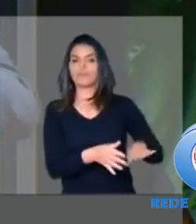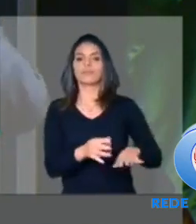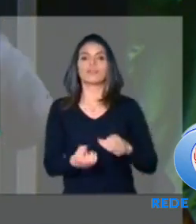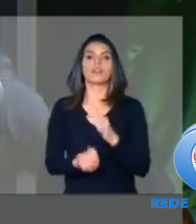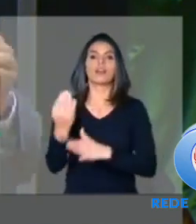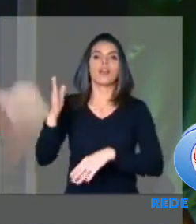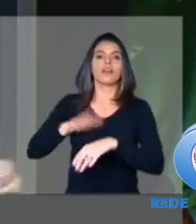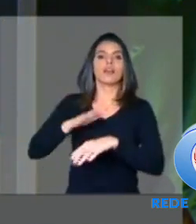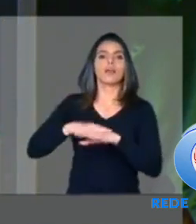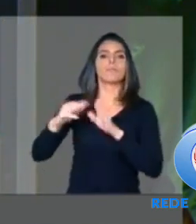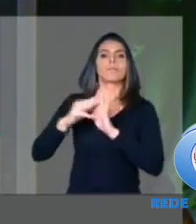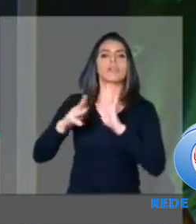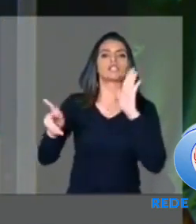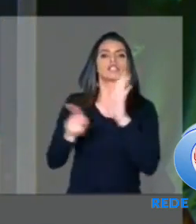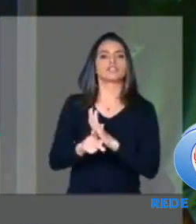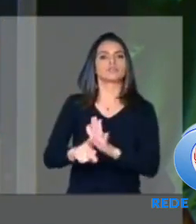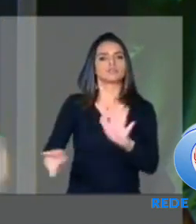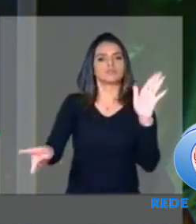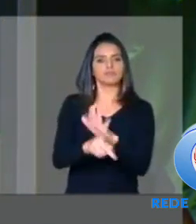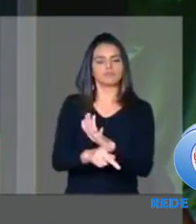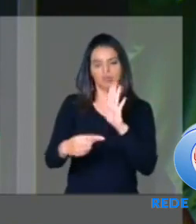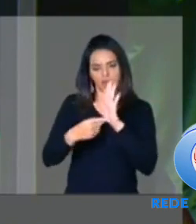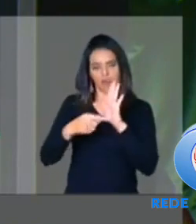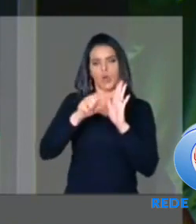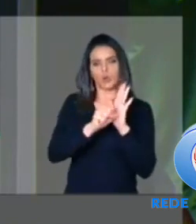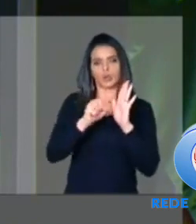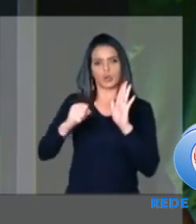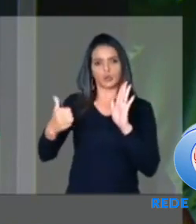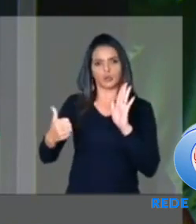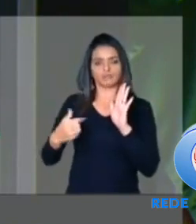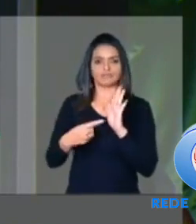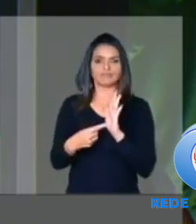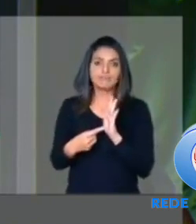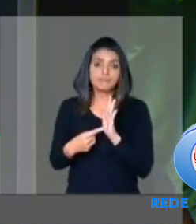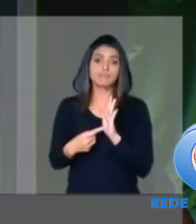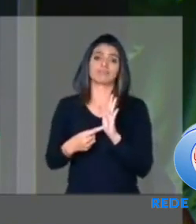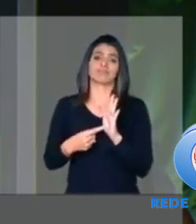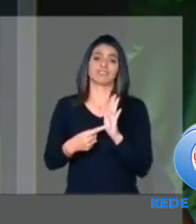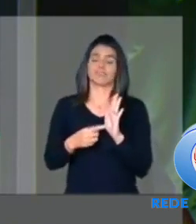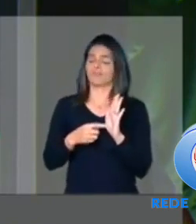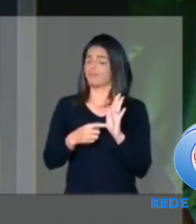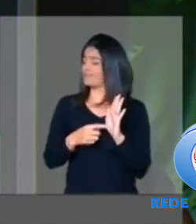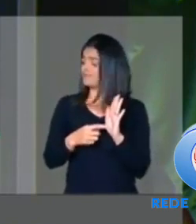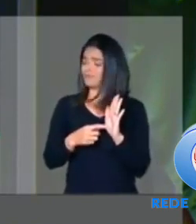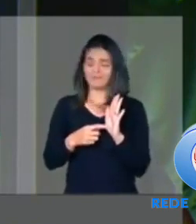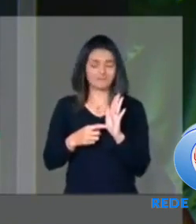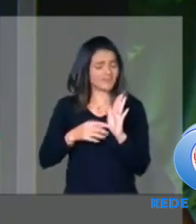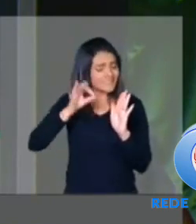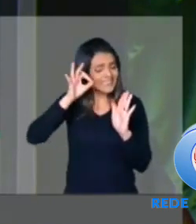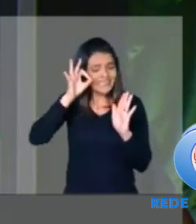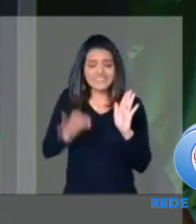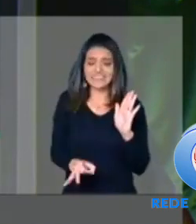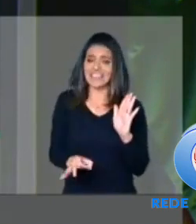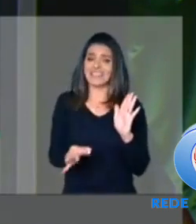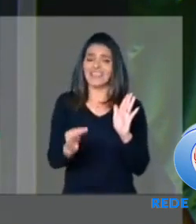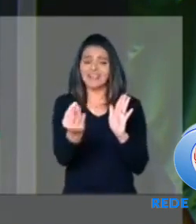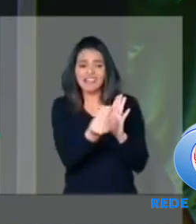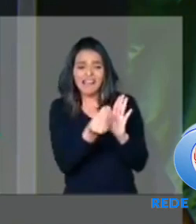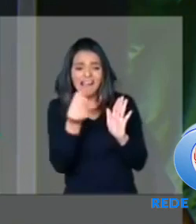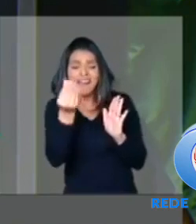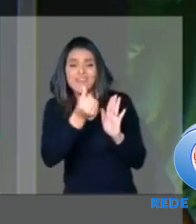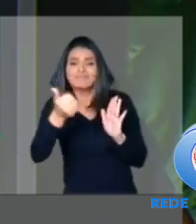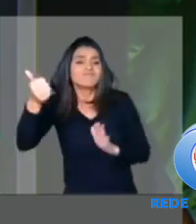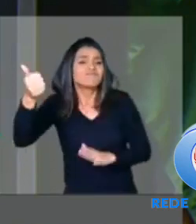provisória, que é essa medida provisória 881, que é, sem dúvida nenhuma, de qualidade